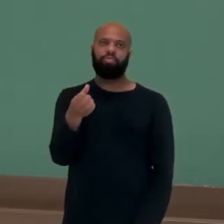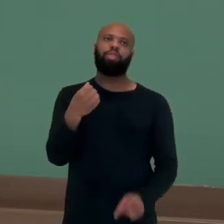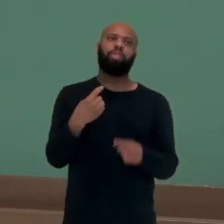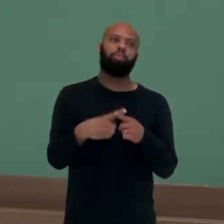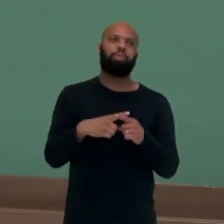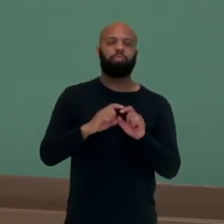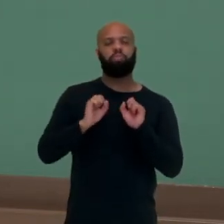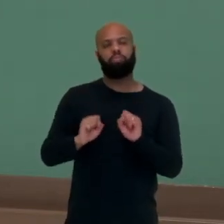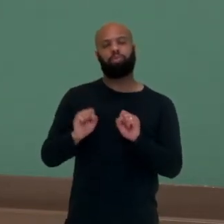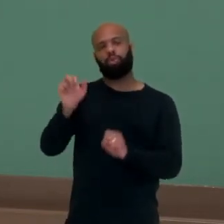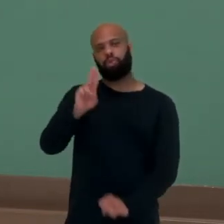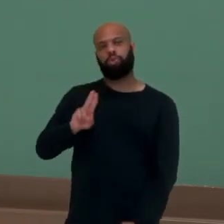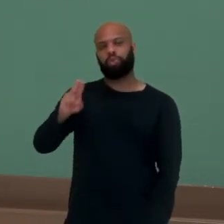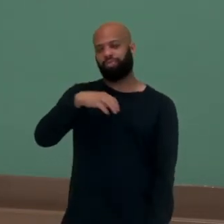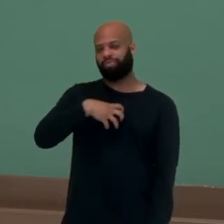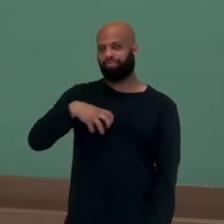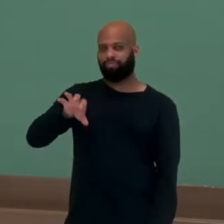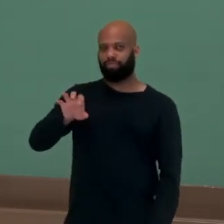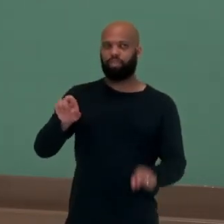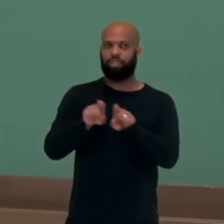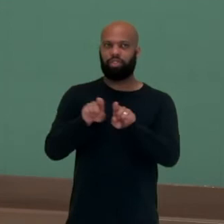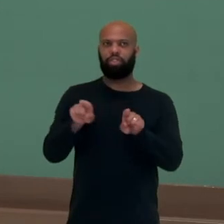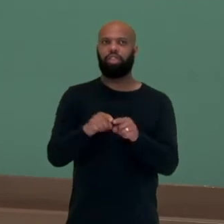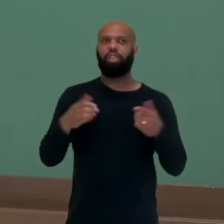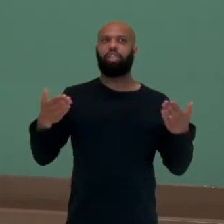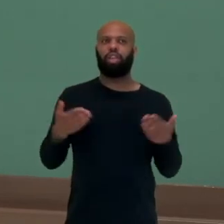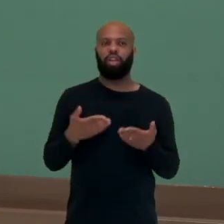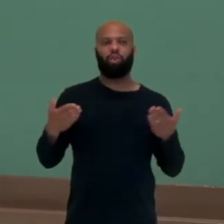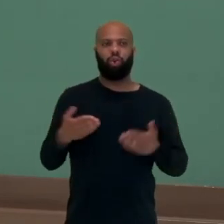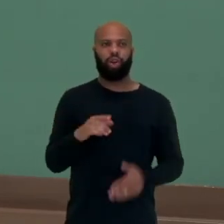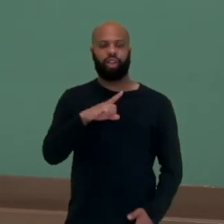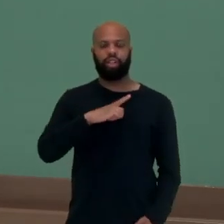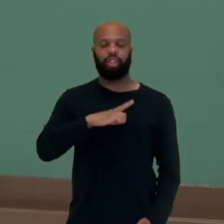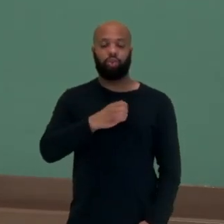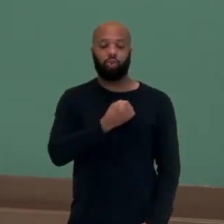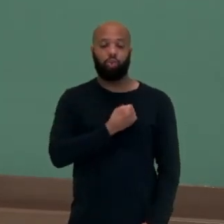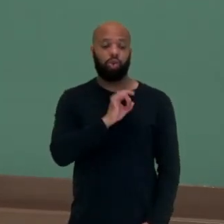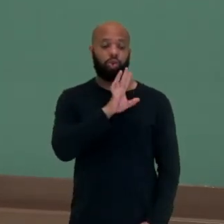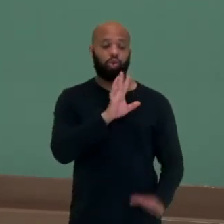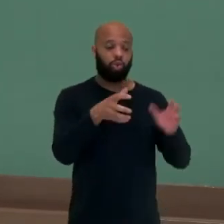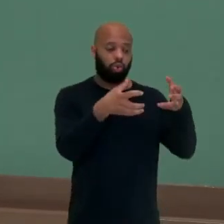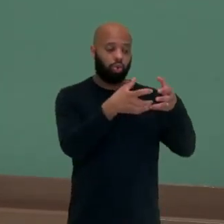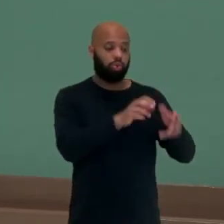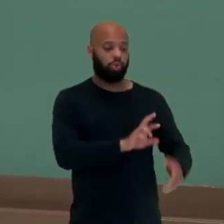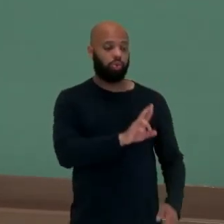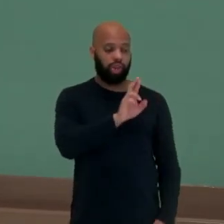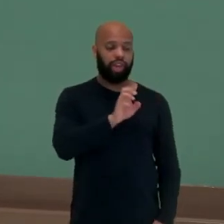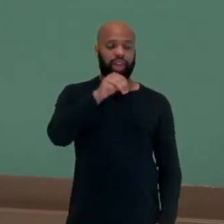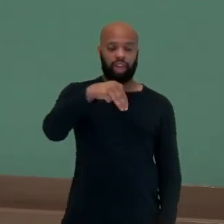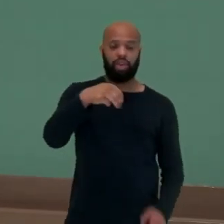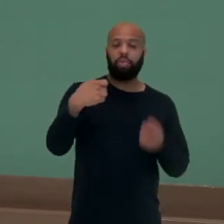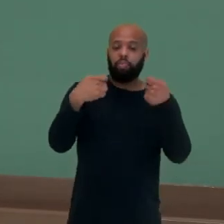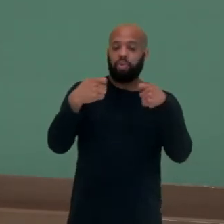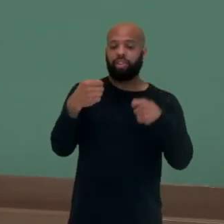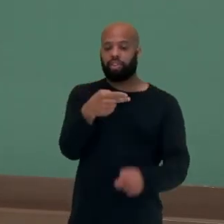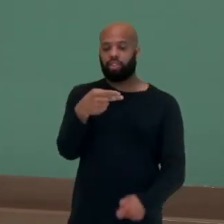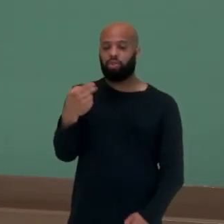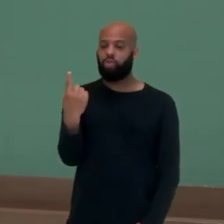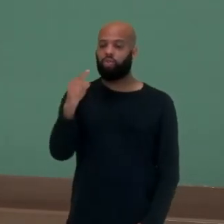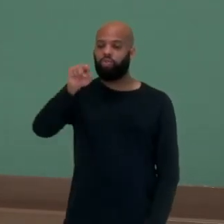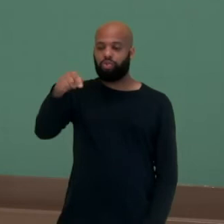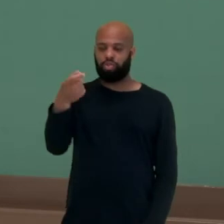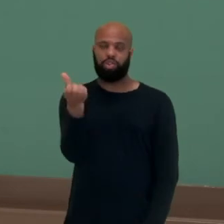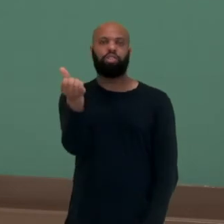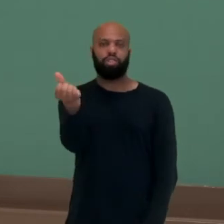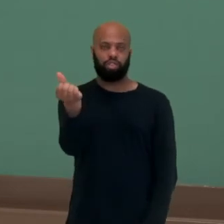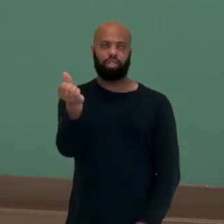posso indicar dessa maneira. Então, para que seja apenas número real, nós vamos ter que o M vai ter que ser igual a